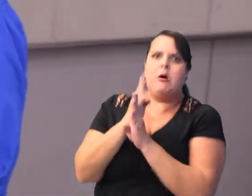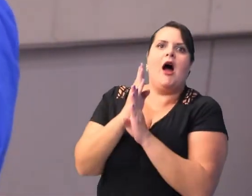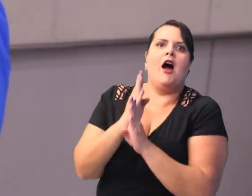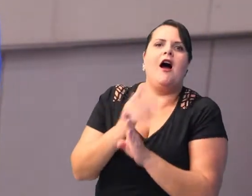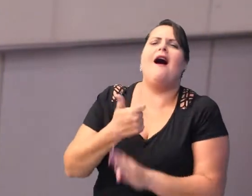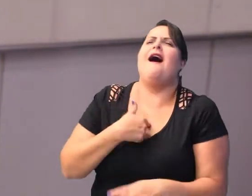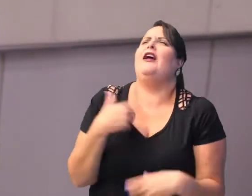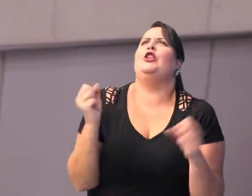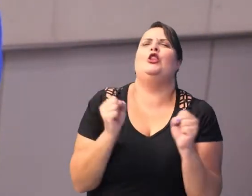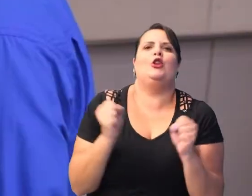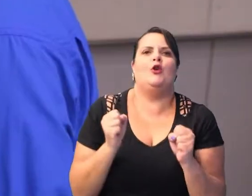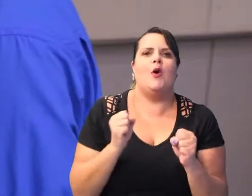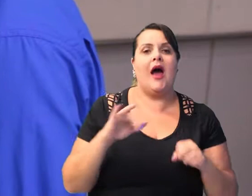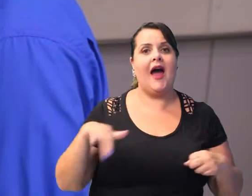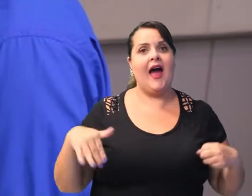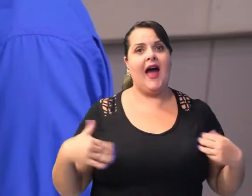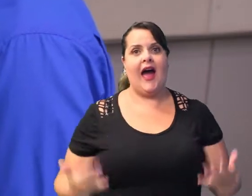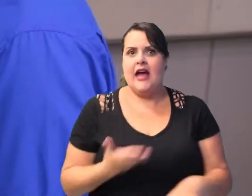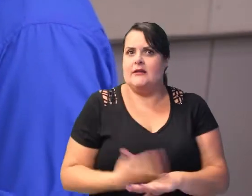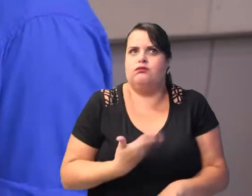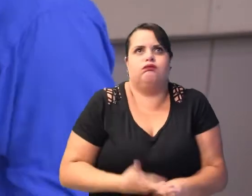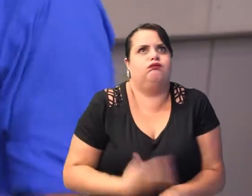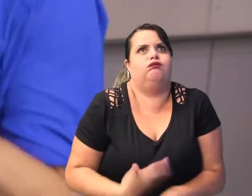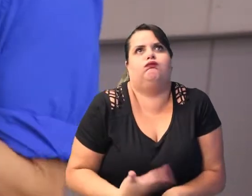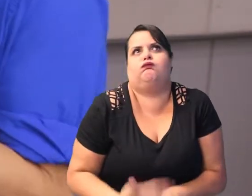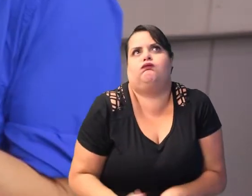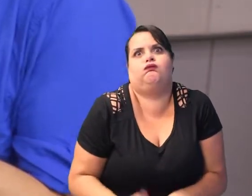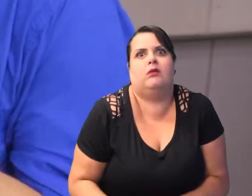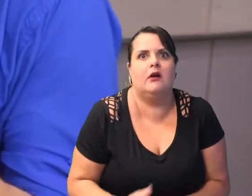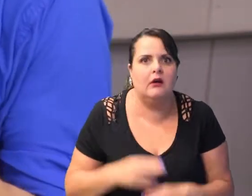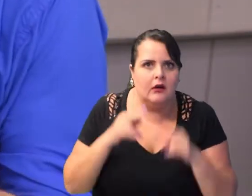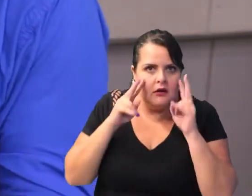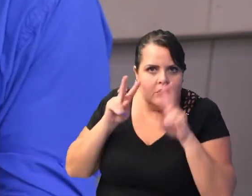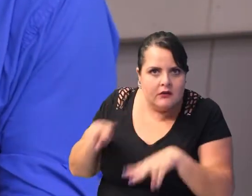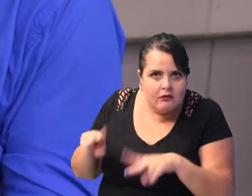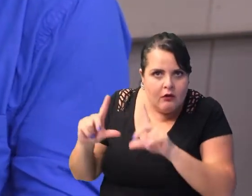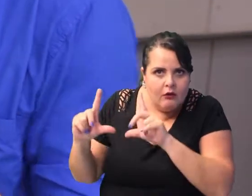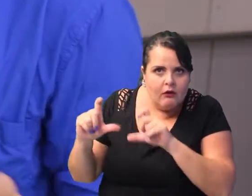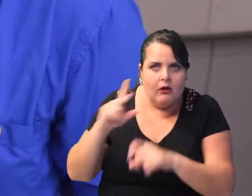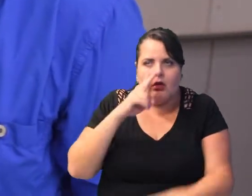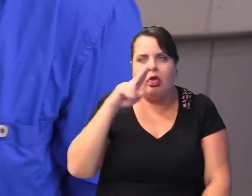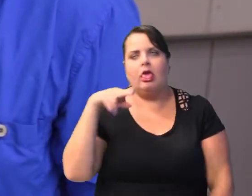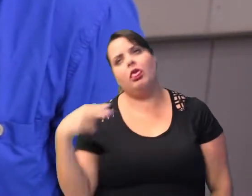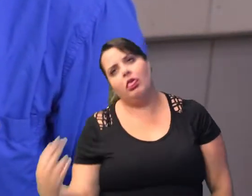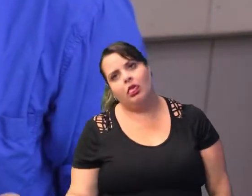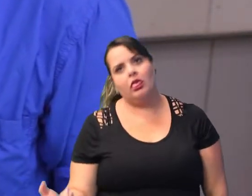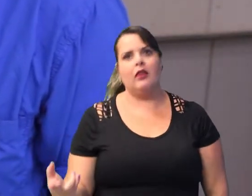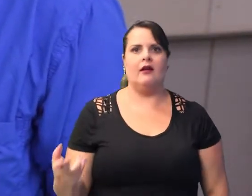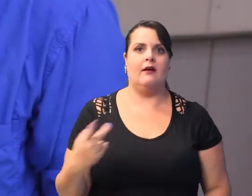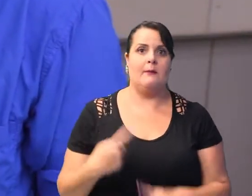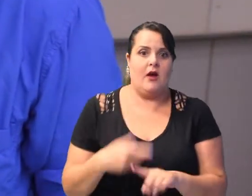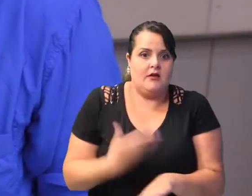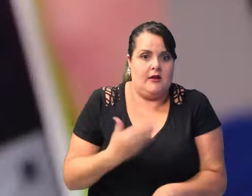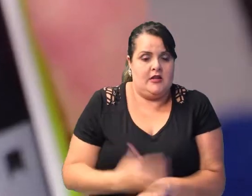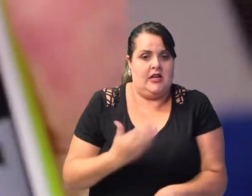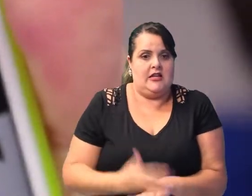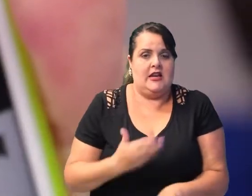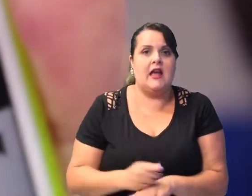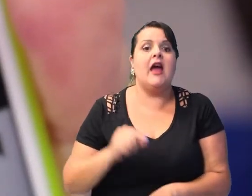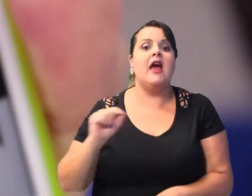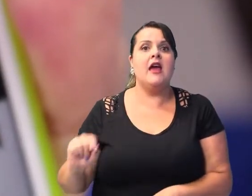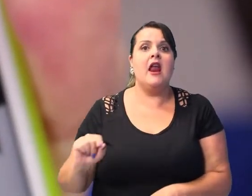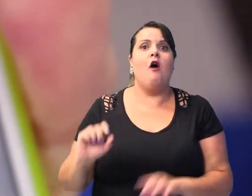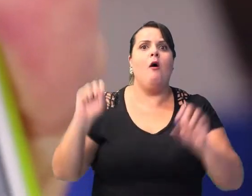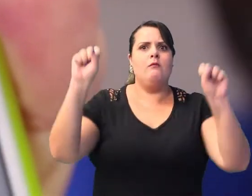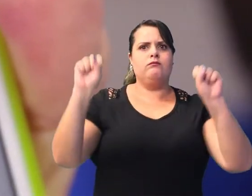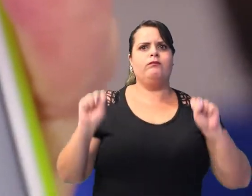sabia não conheciam disso comecei a treinar praticamente ela tratam de fazer uma volta por cima é uma foto né ela treina com força é um